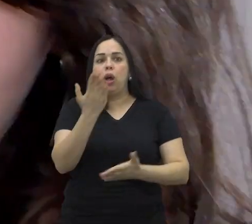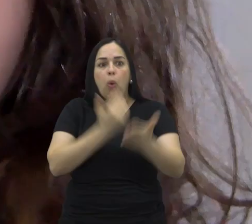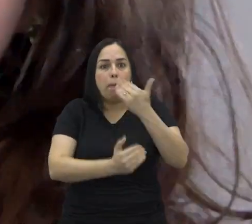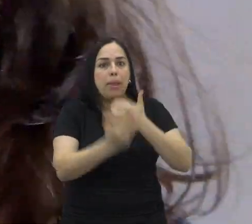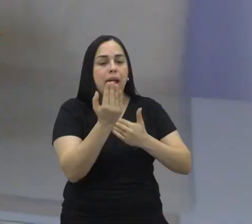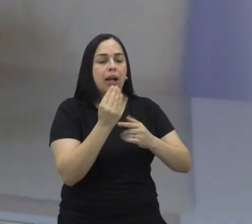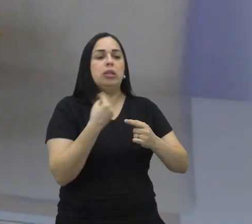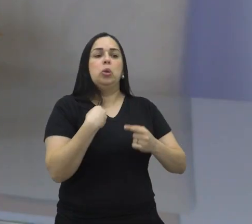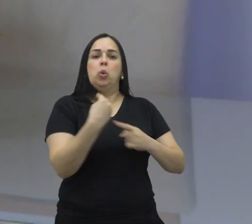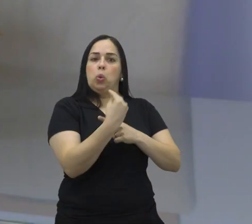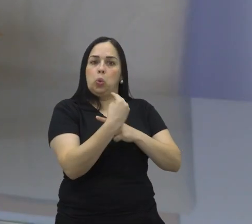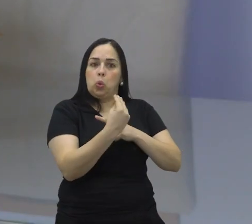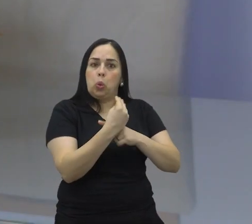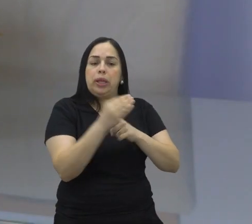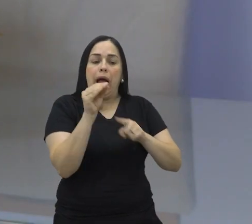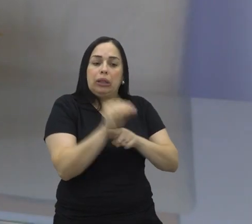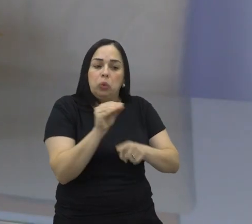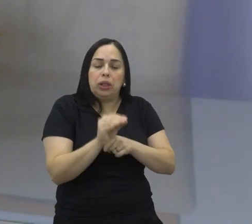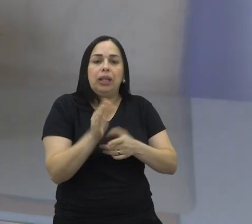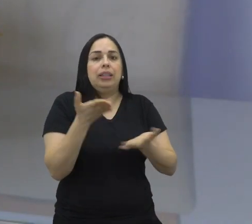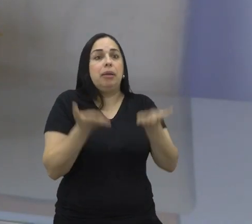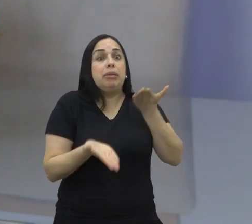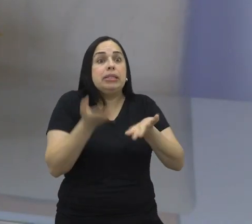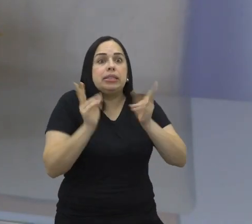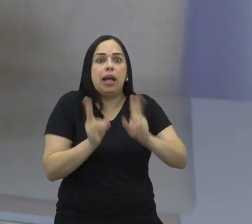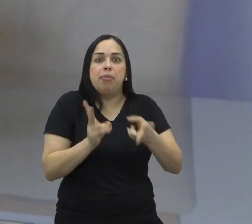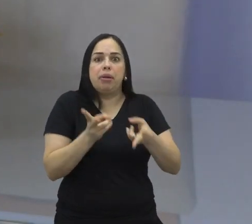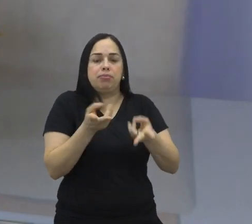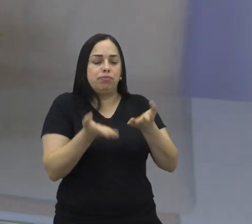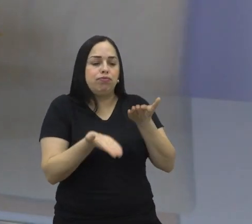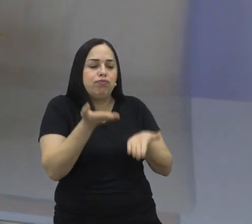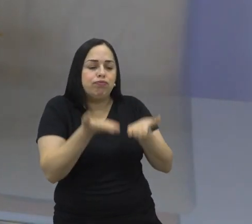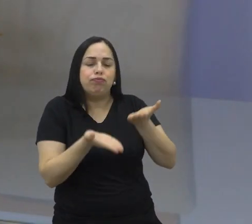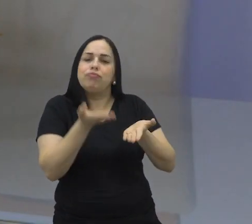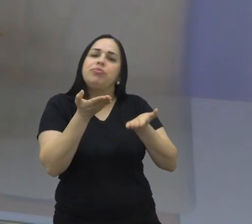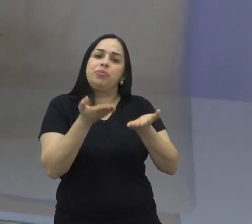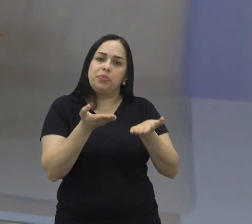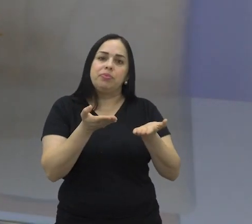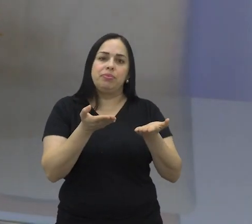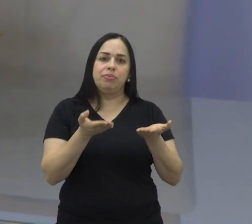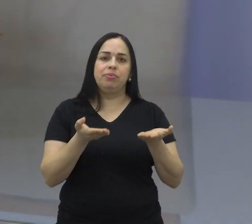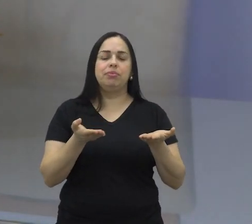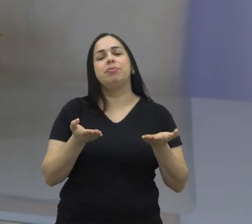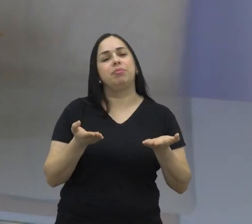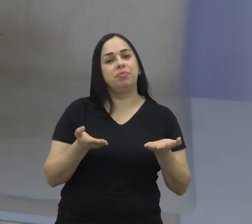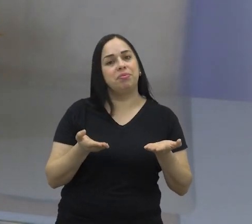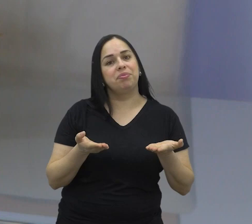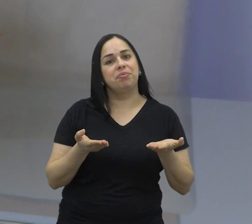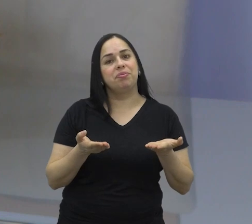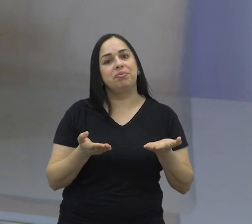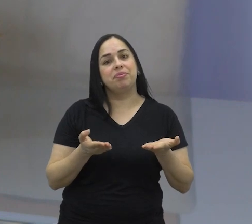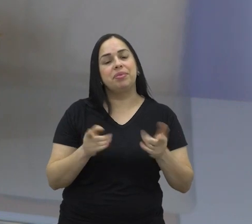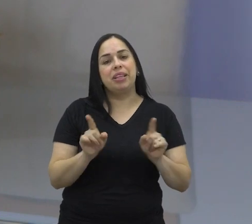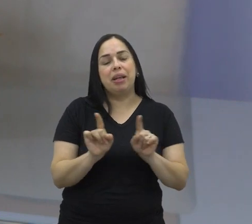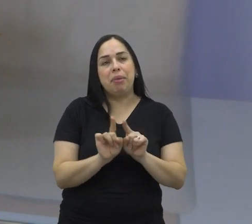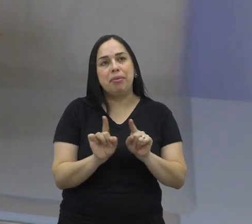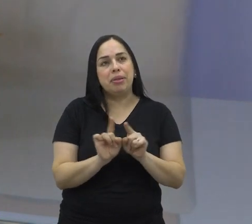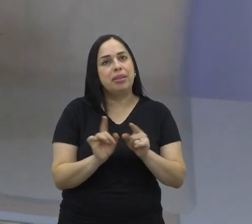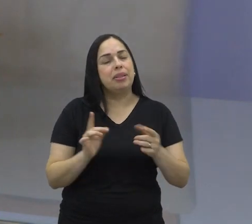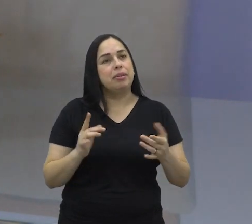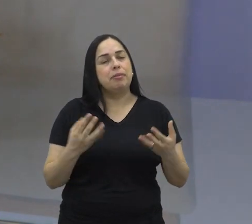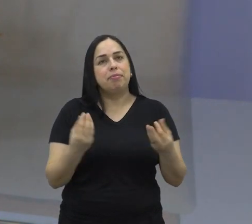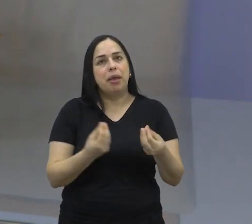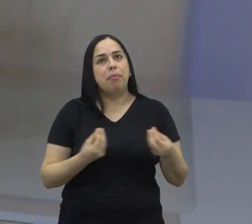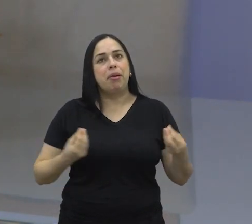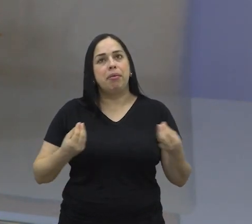da alimentação. A alimentação sempre mais equilibrada, né? É um fato. E o fato de termos